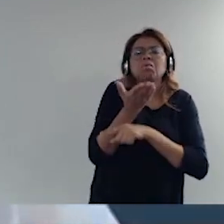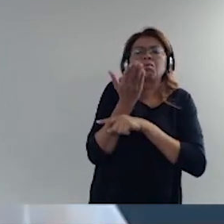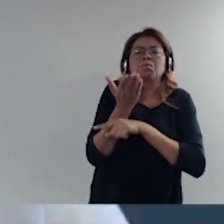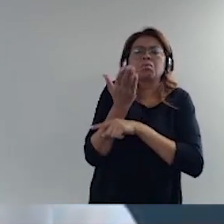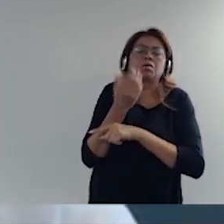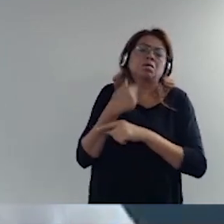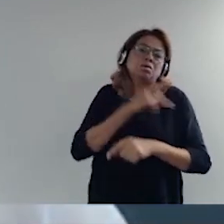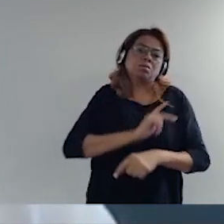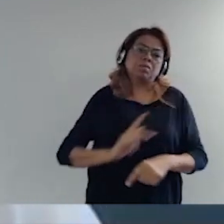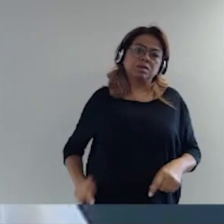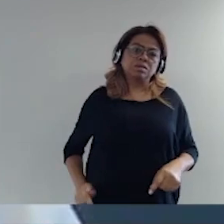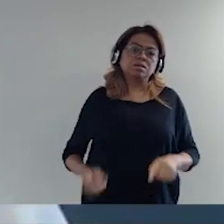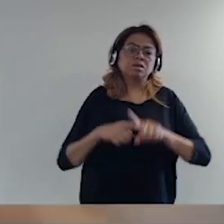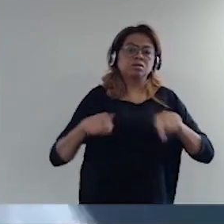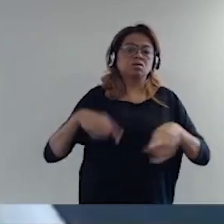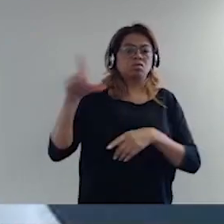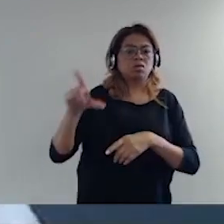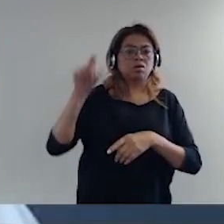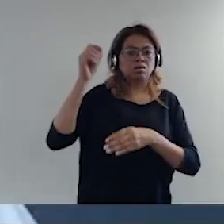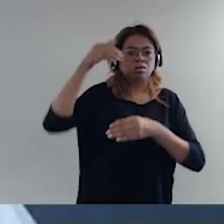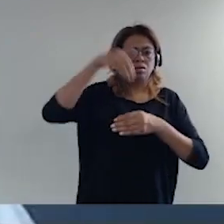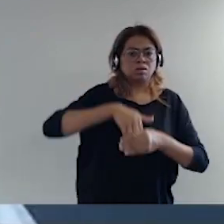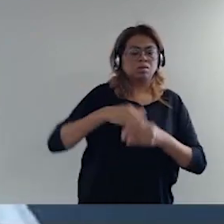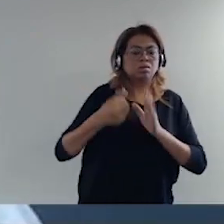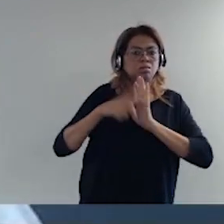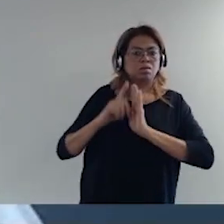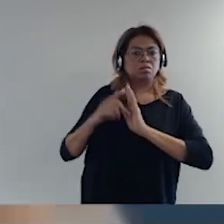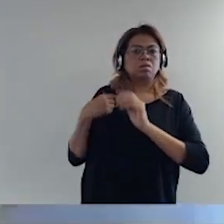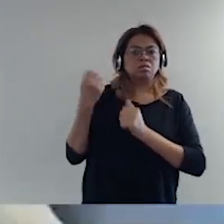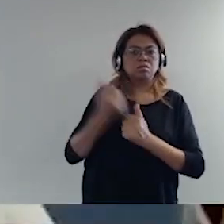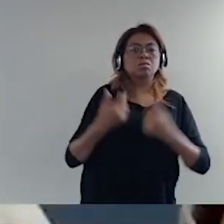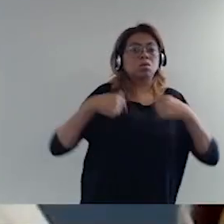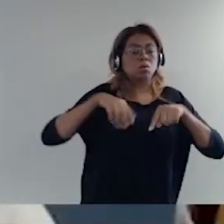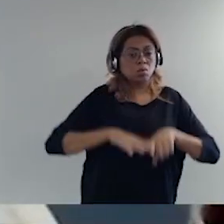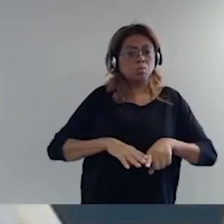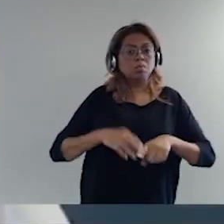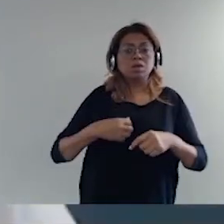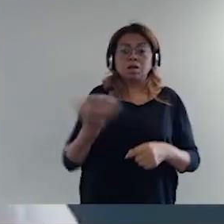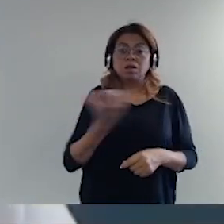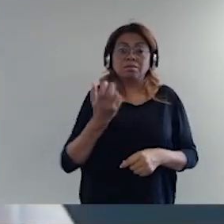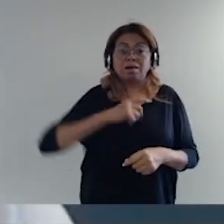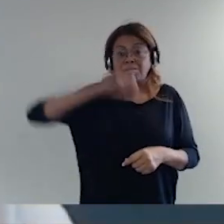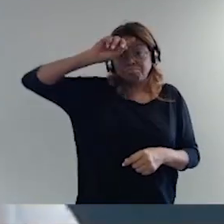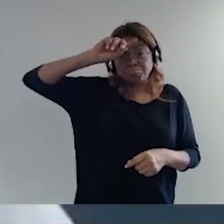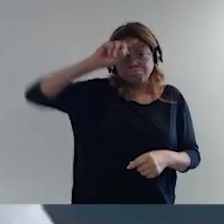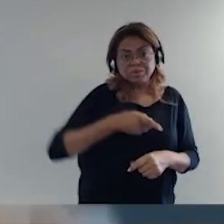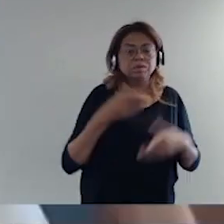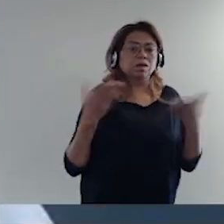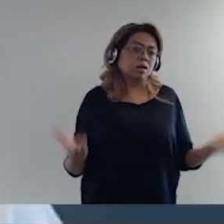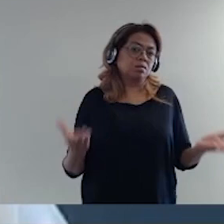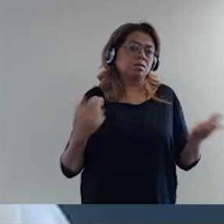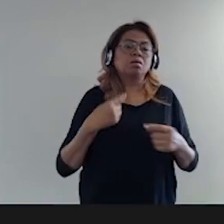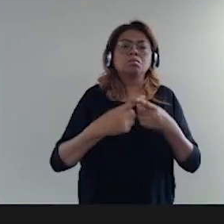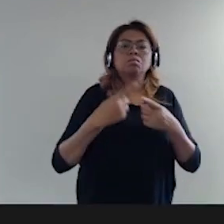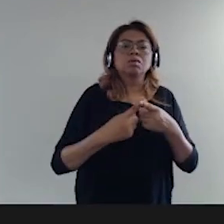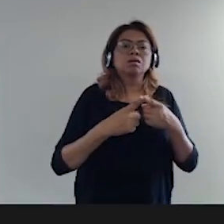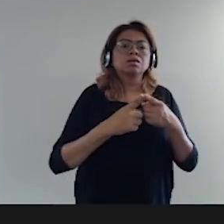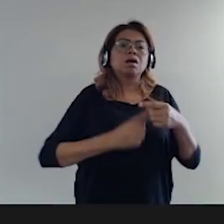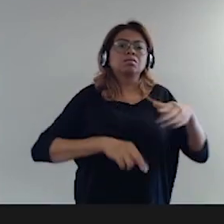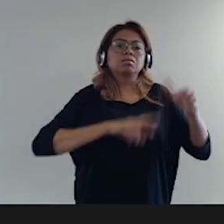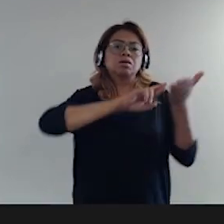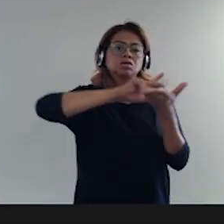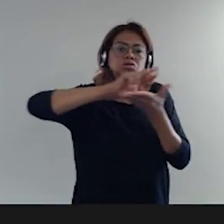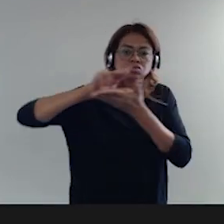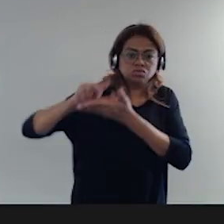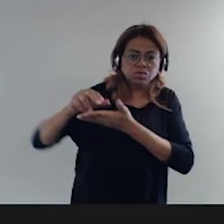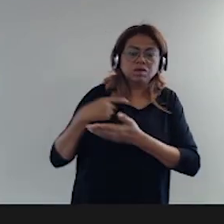perante o presidente eleito, que verdadeiramente tome posse como imperador, face à defasagem do